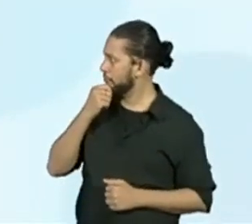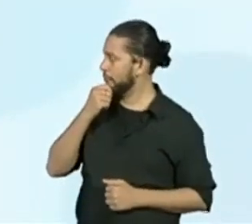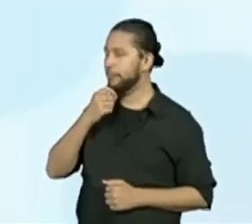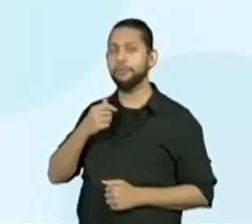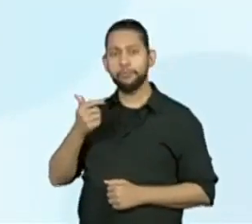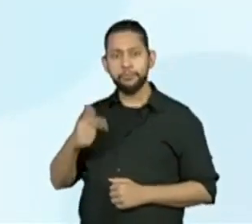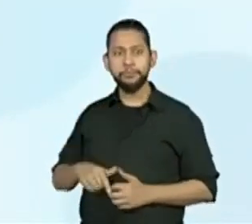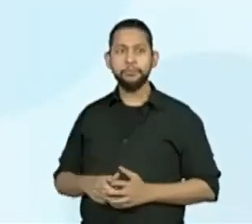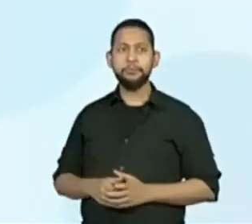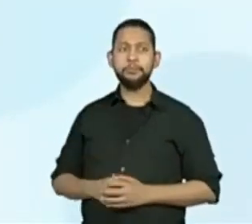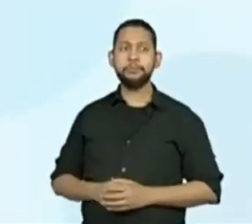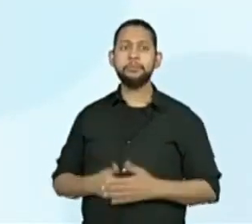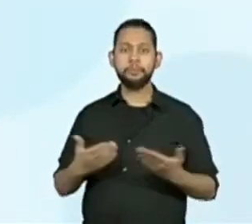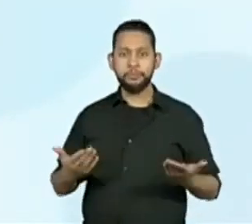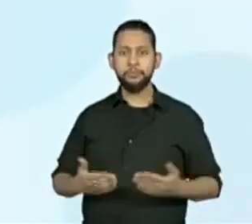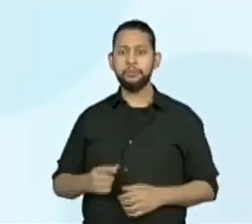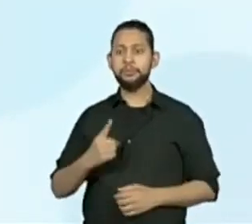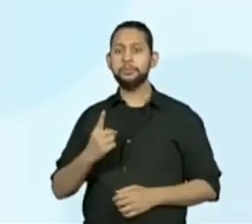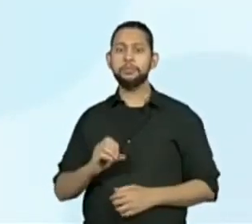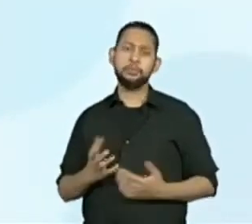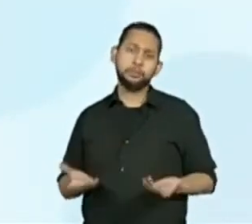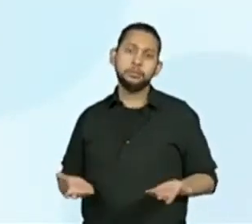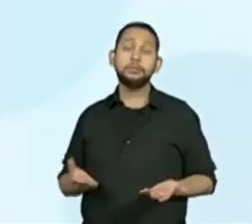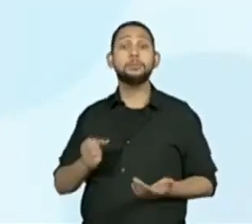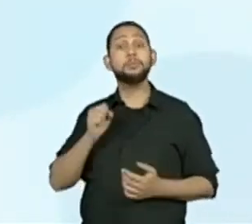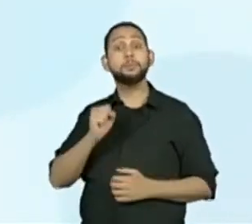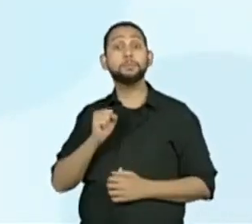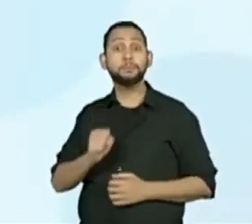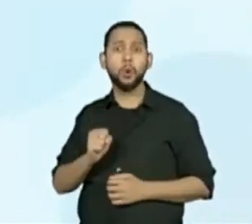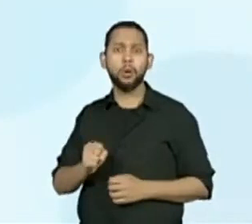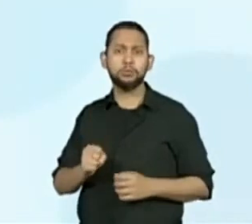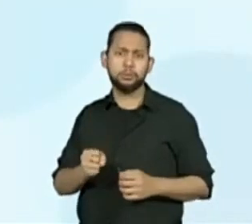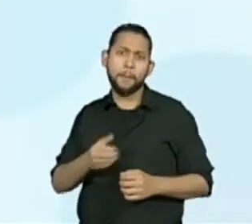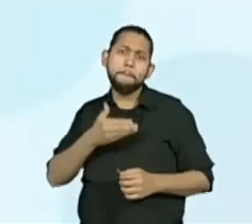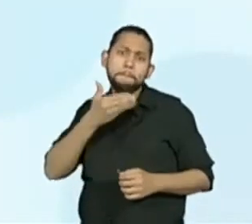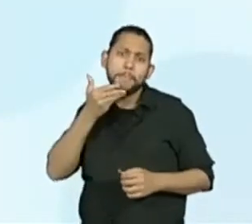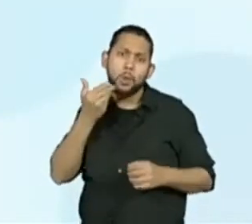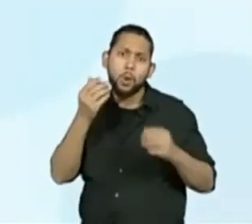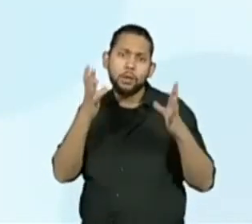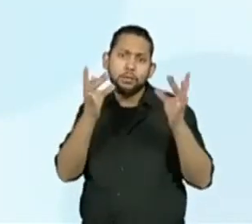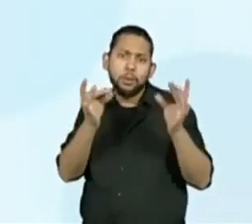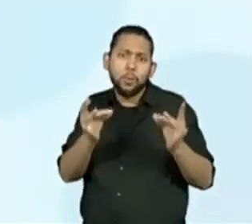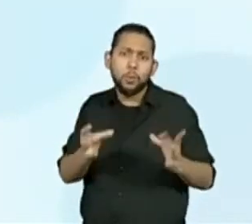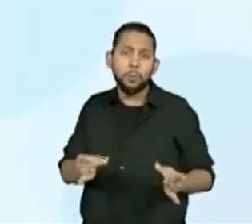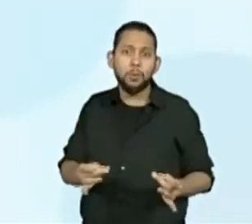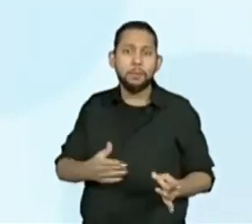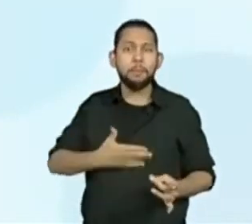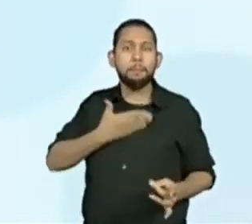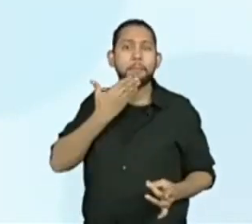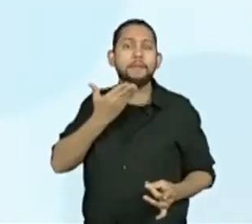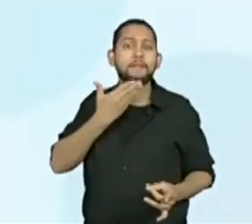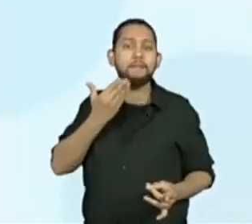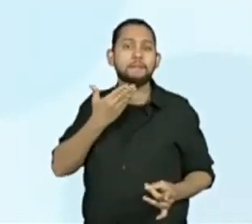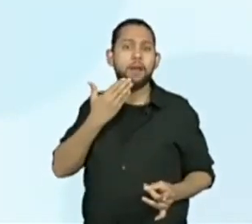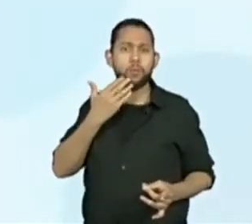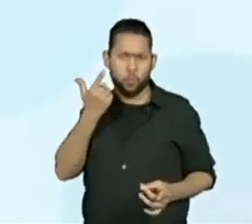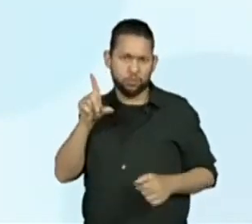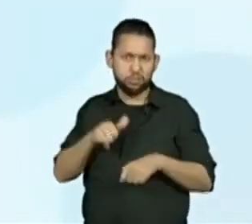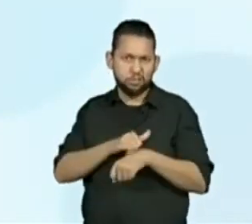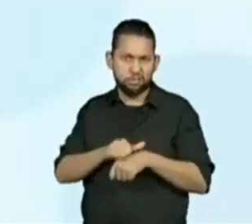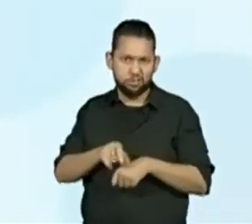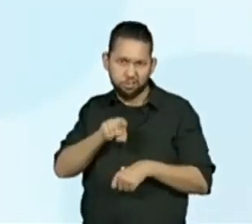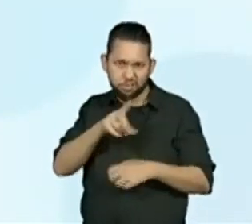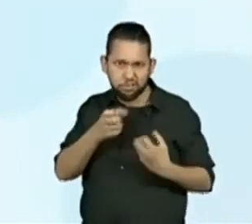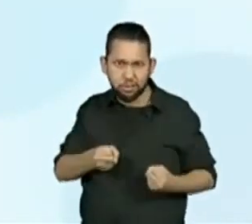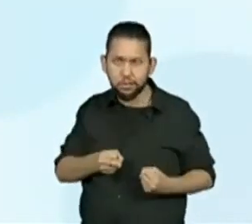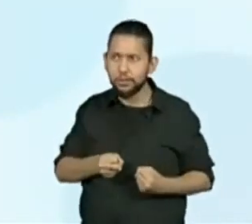vamos lá 10 vezes eu posso decompor o número para ficar mais legal Quê que vocês